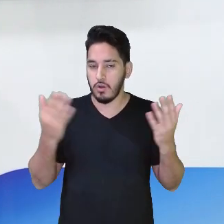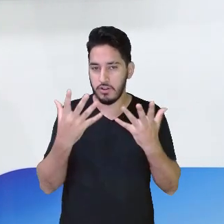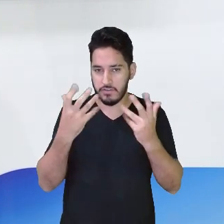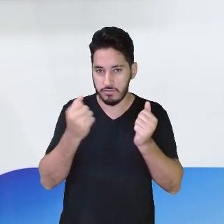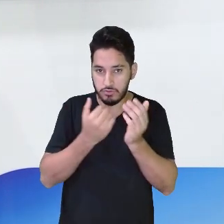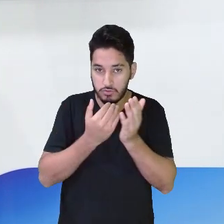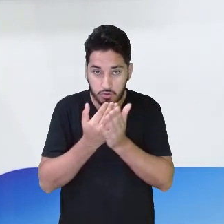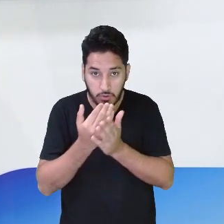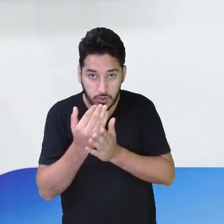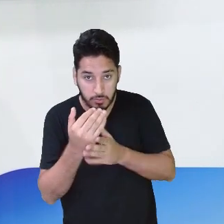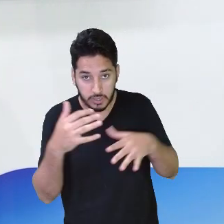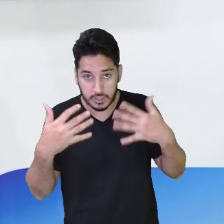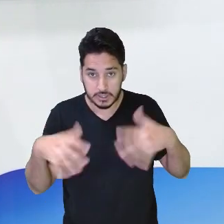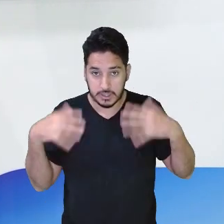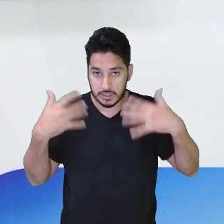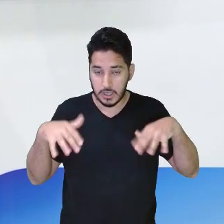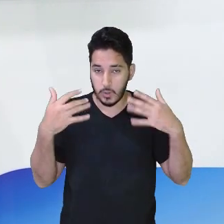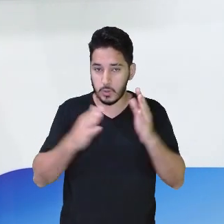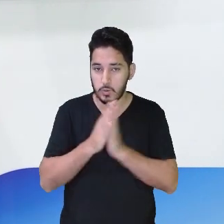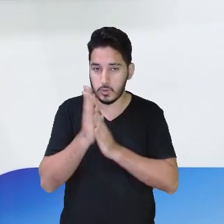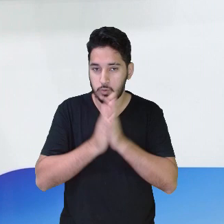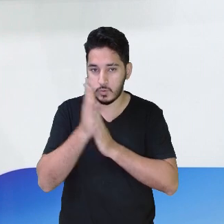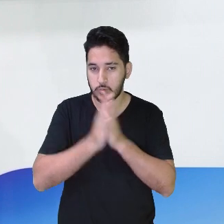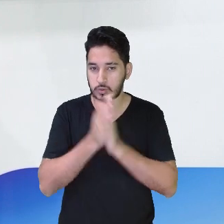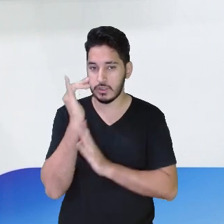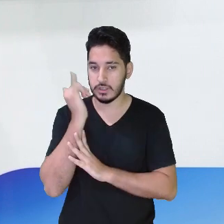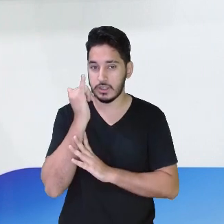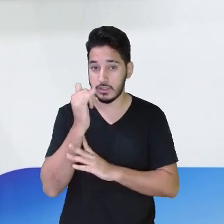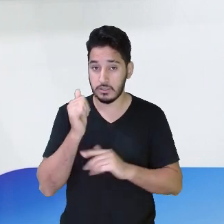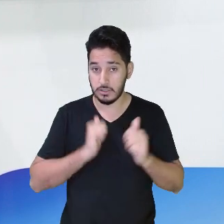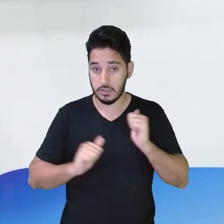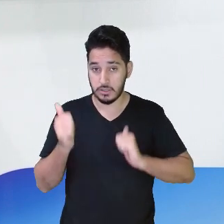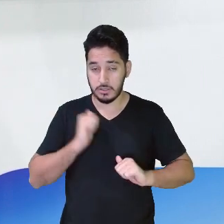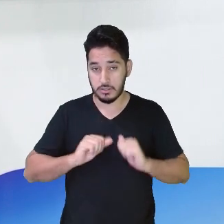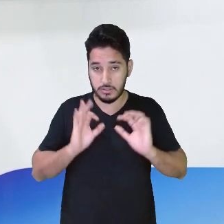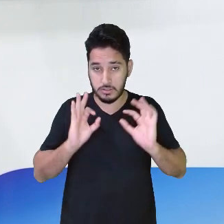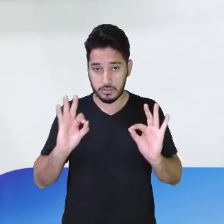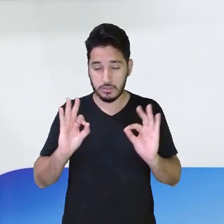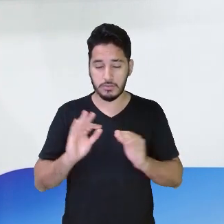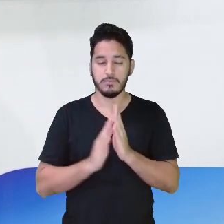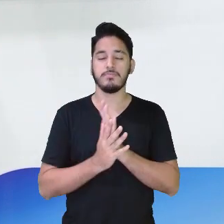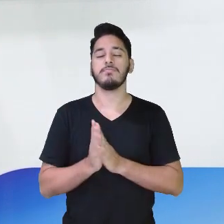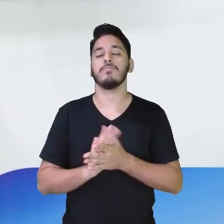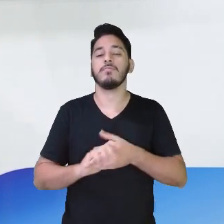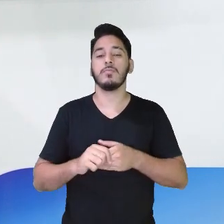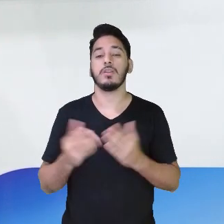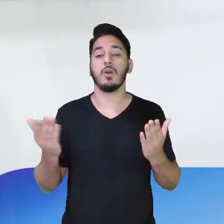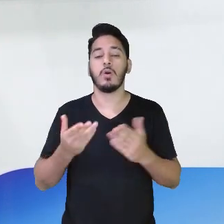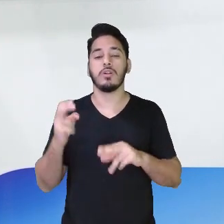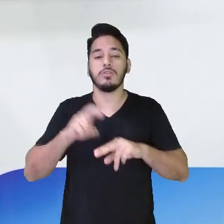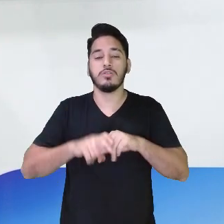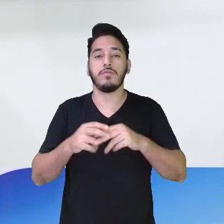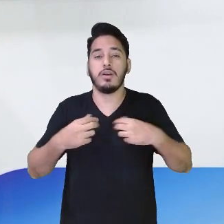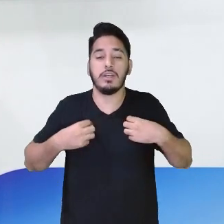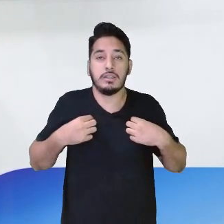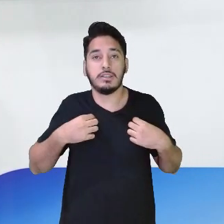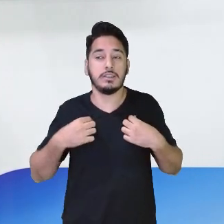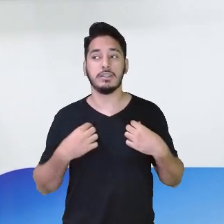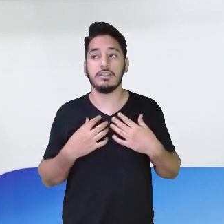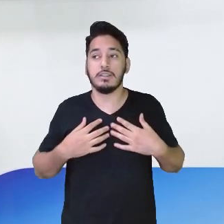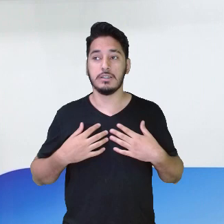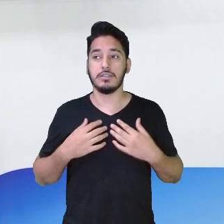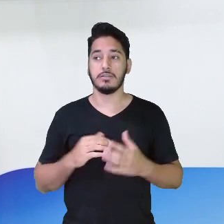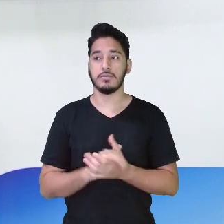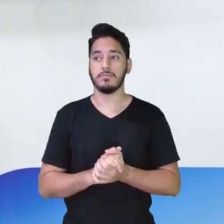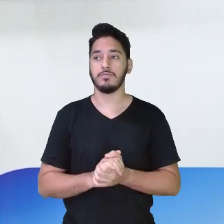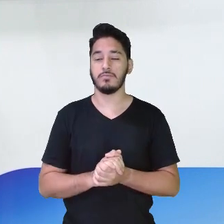vamos começar a contar o conto de assombração. Estão preparados? Muito bem. Se ajeita no sofá aí e fica